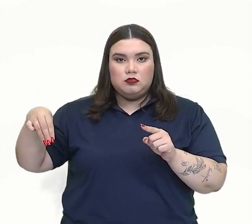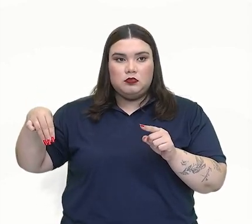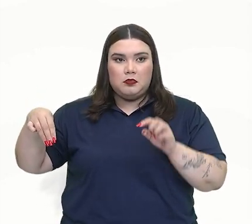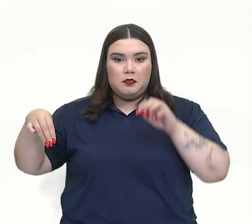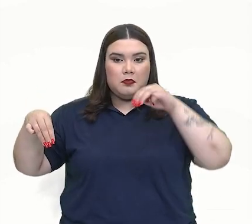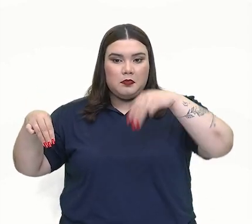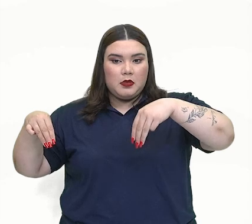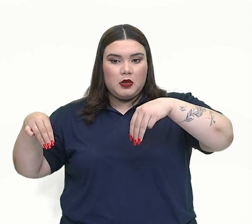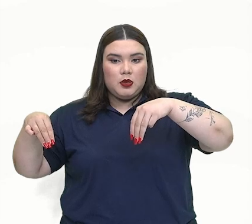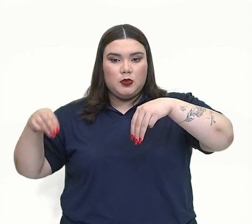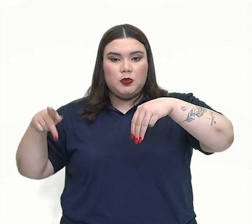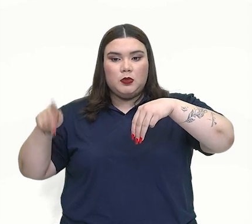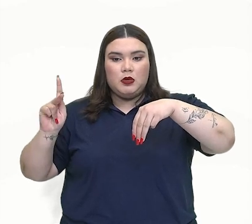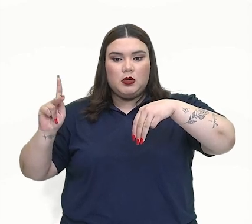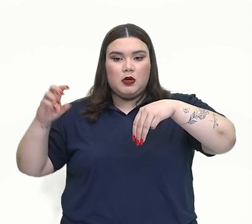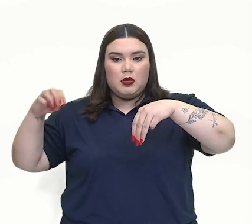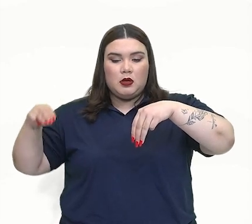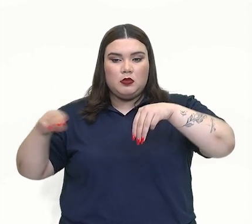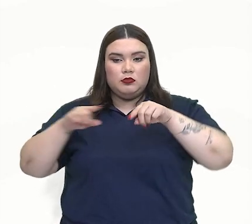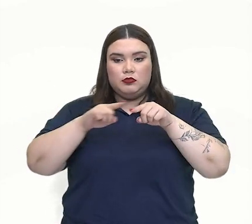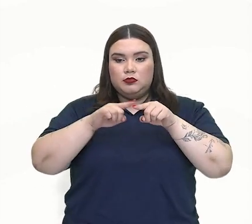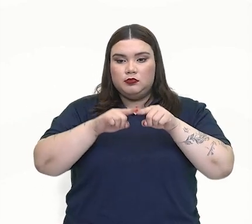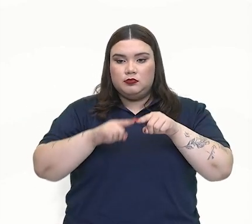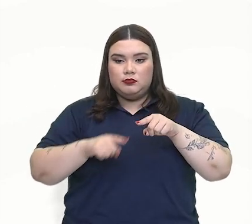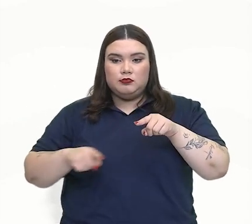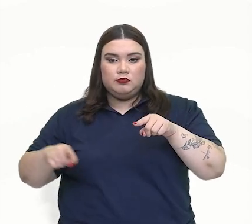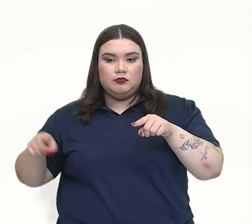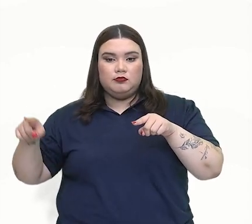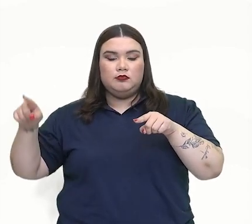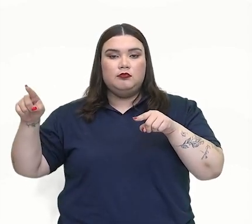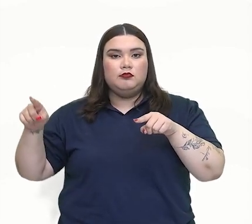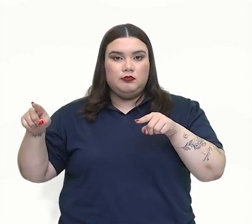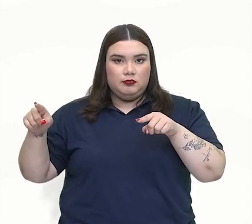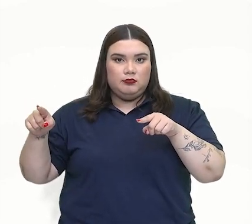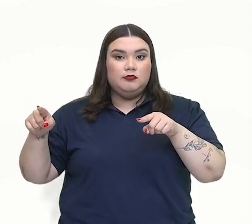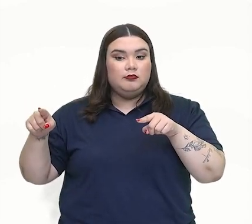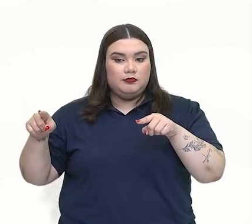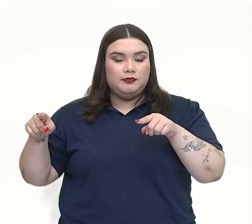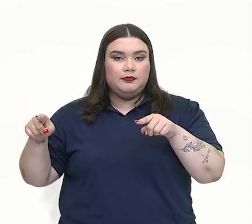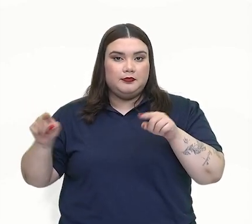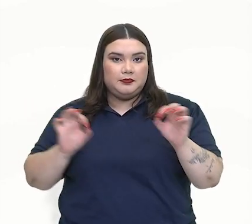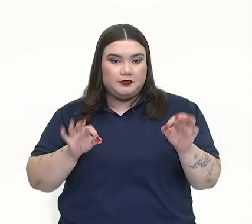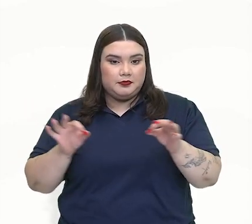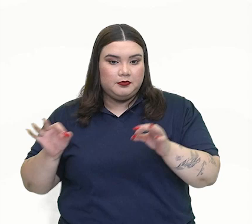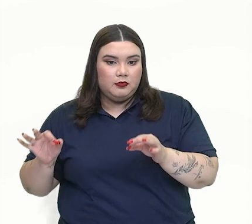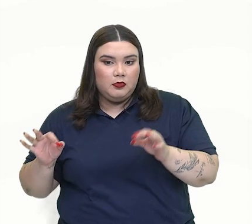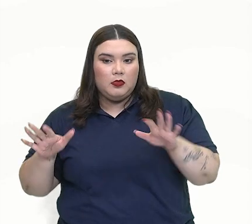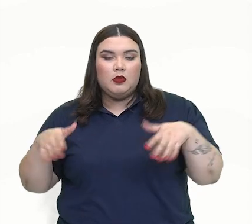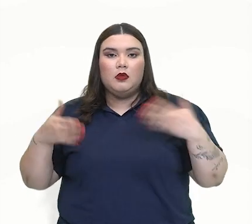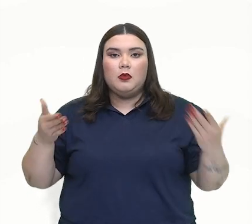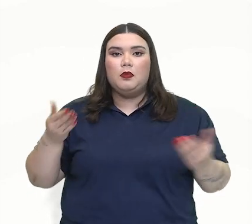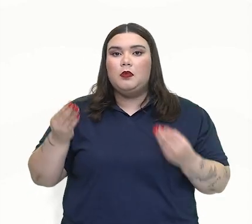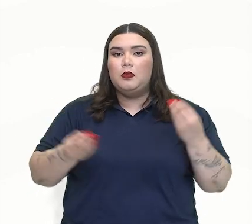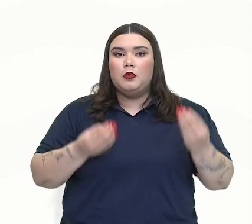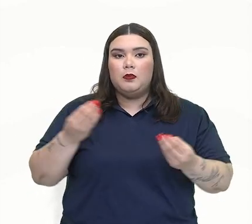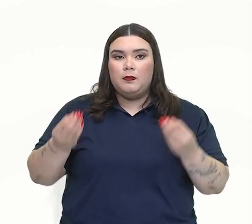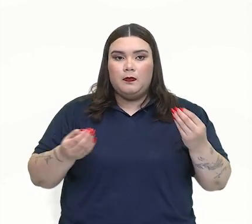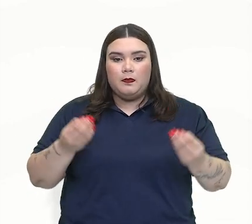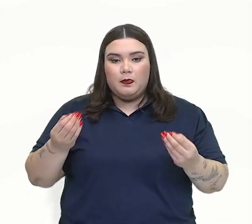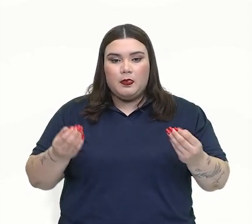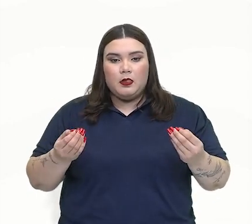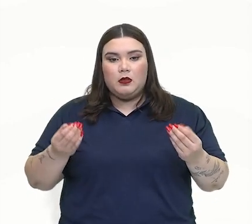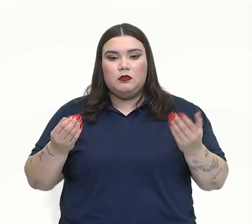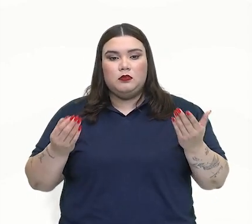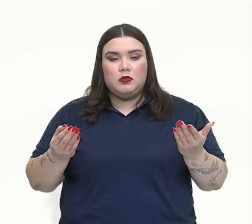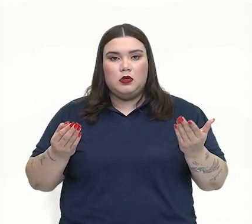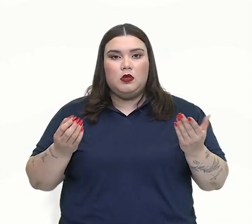vir para quilômetro, né? Então, nesse caso, ó, eu saltei aqui